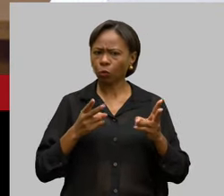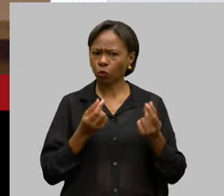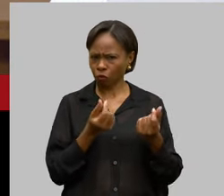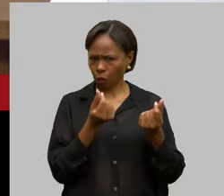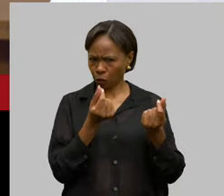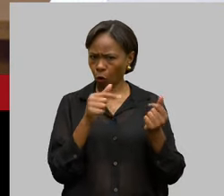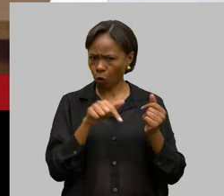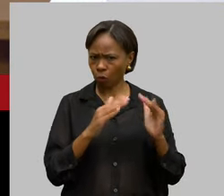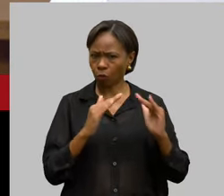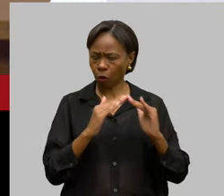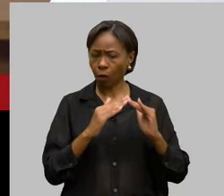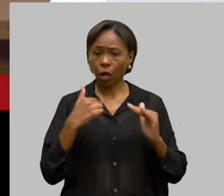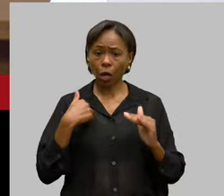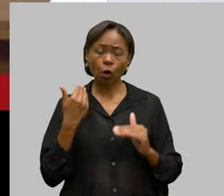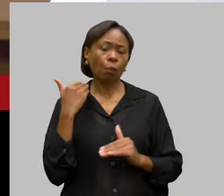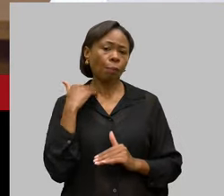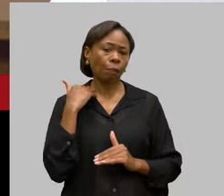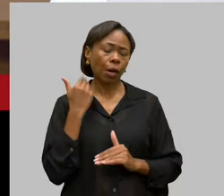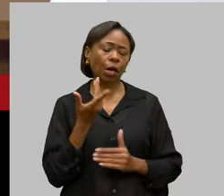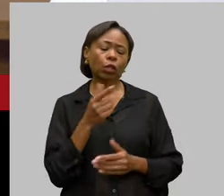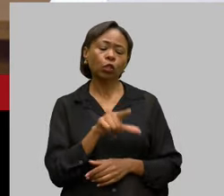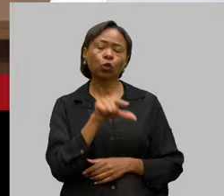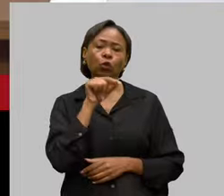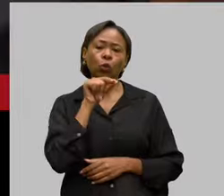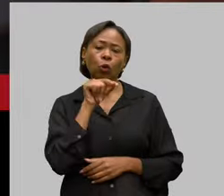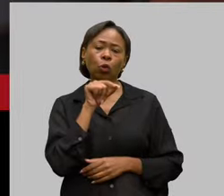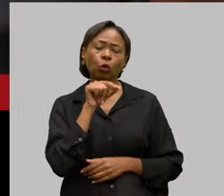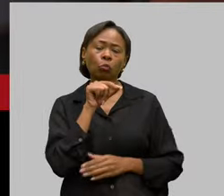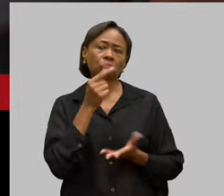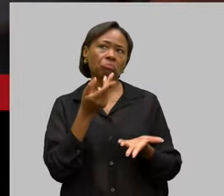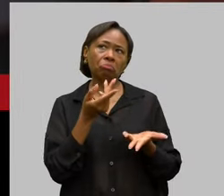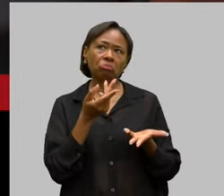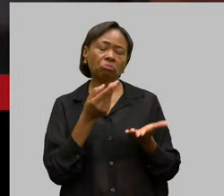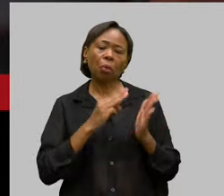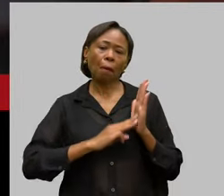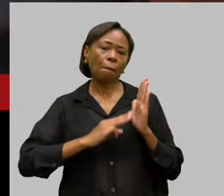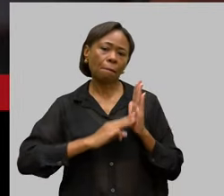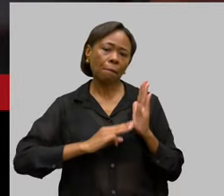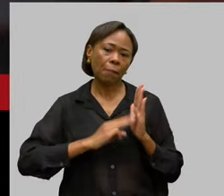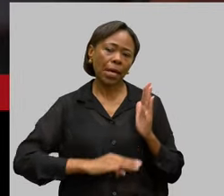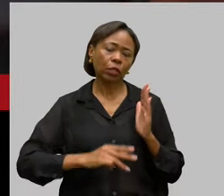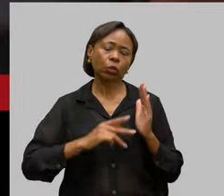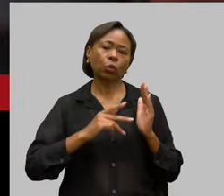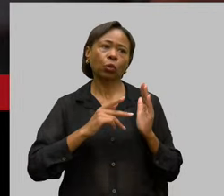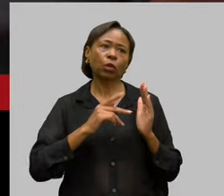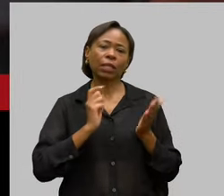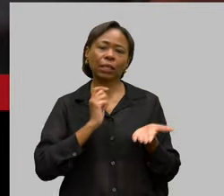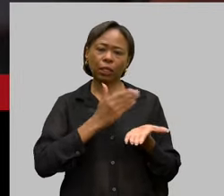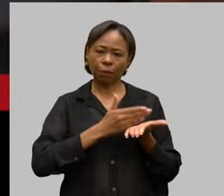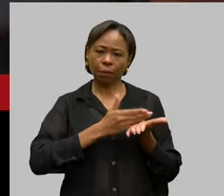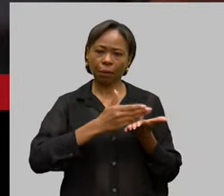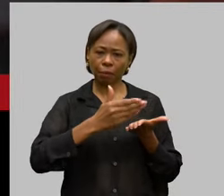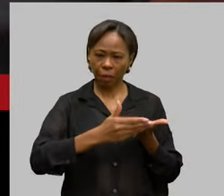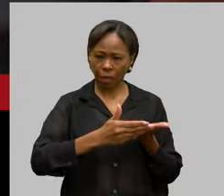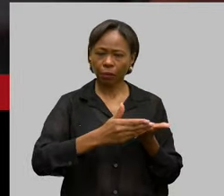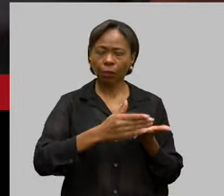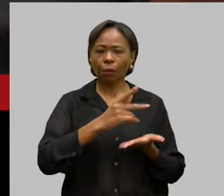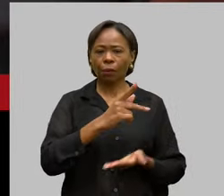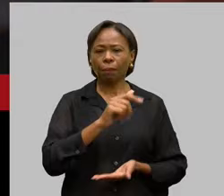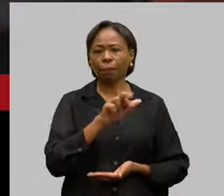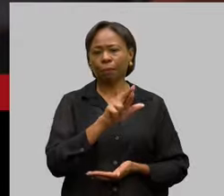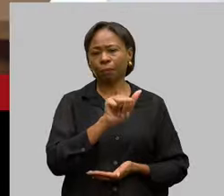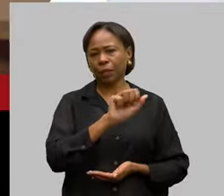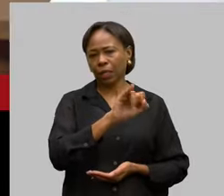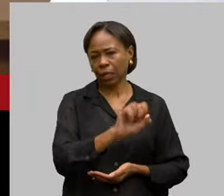eu escolha um determinado método de de financiamento método Price e você escolha outro método método saque que é o mais comum começa pagando